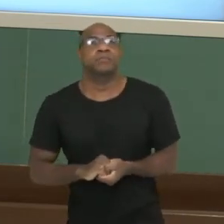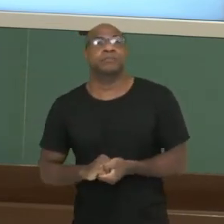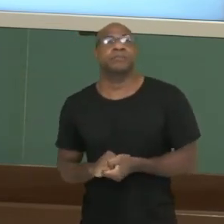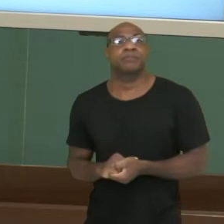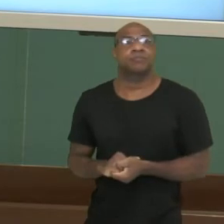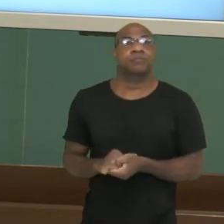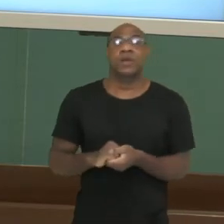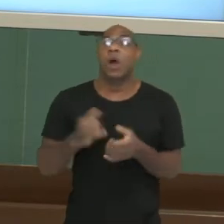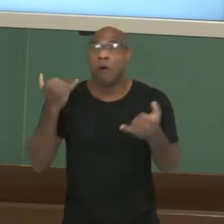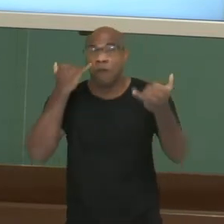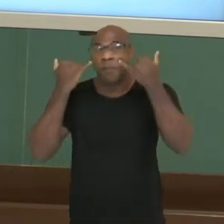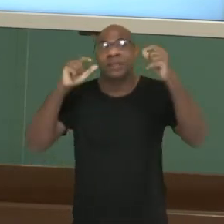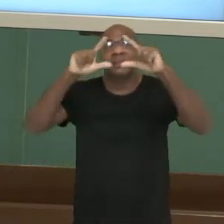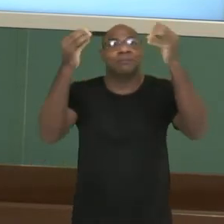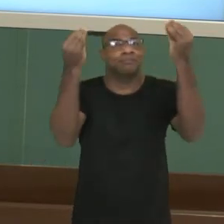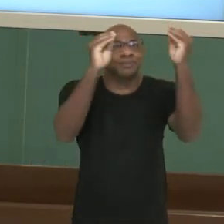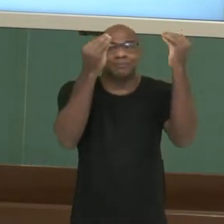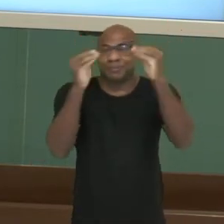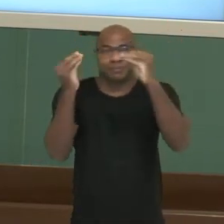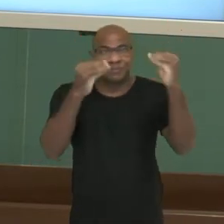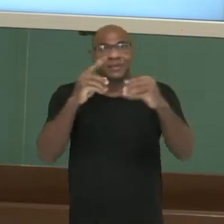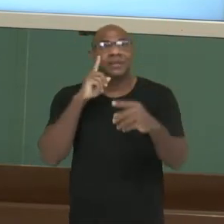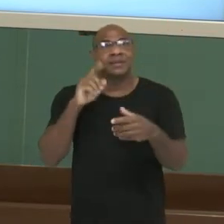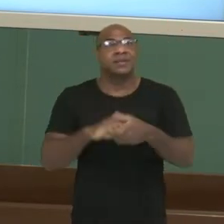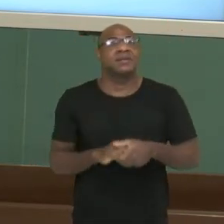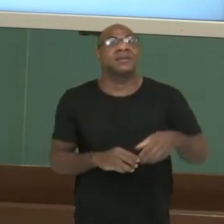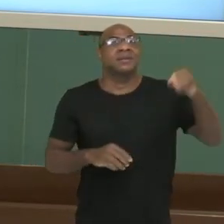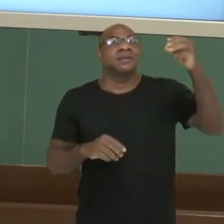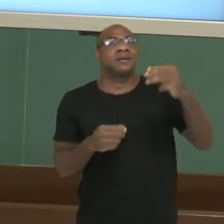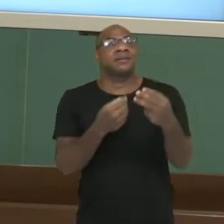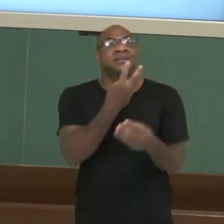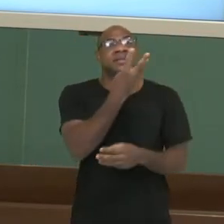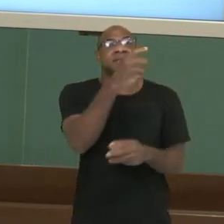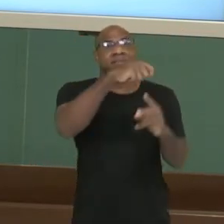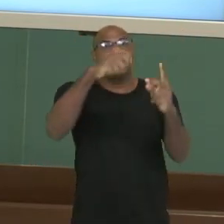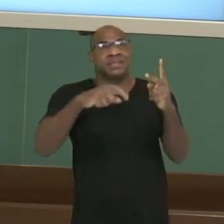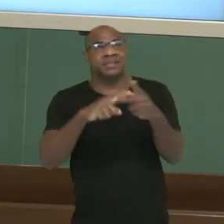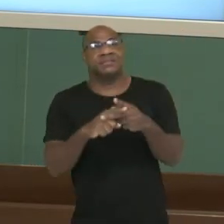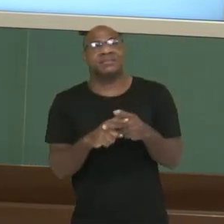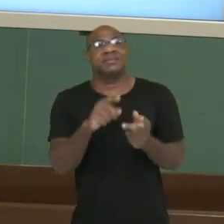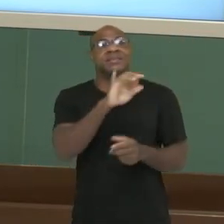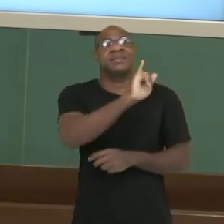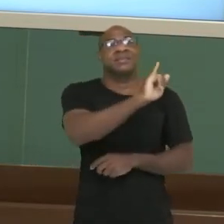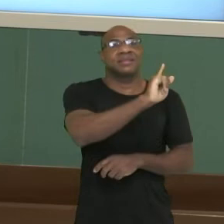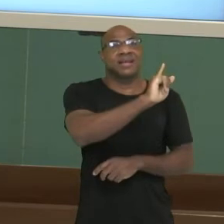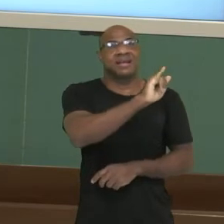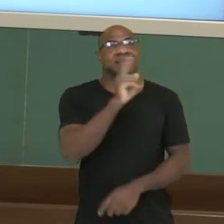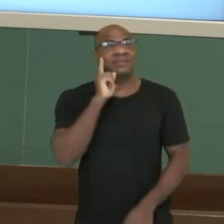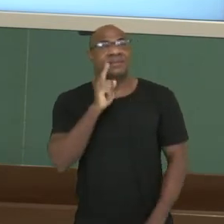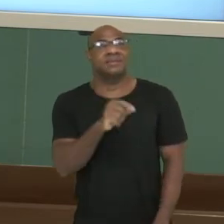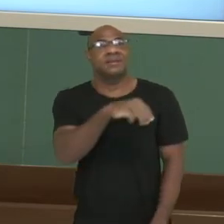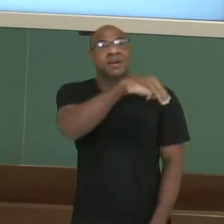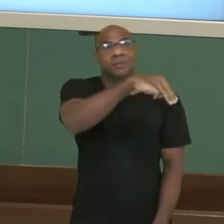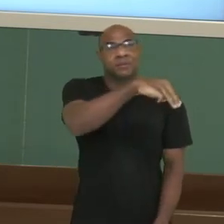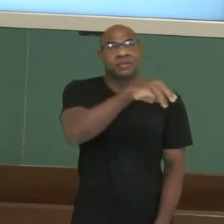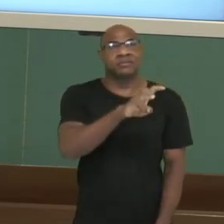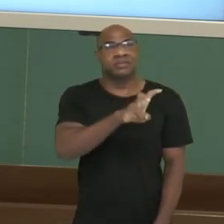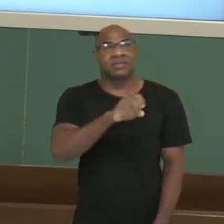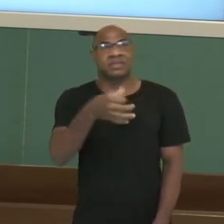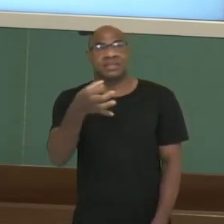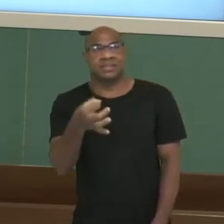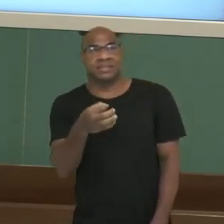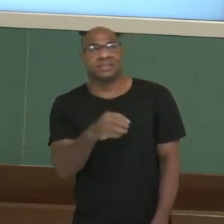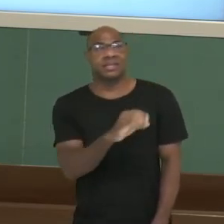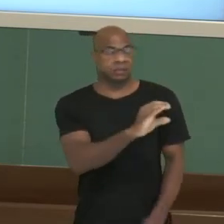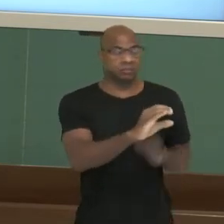Tira os dados do problema, bem importante. Então, 3 meses, 4% a taxa, 560 o montante, o capital que ele quer